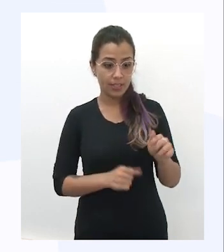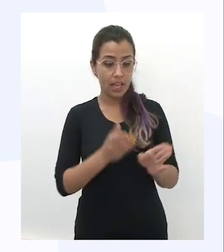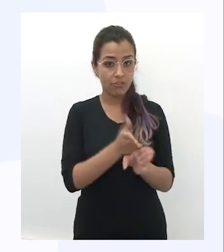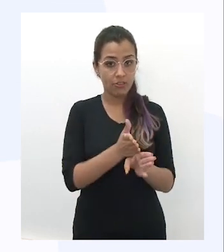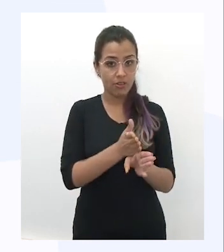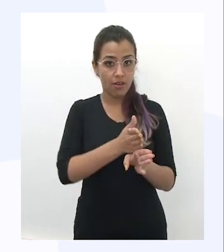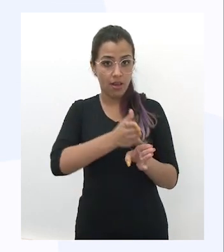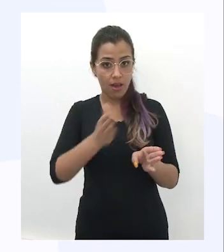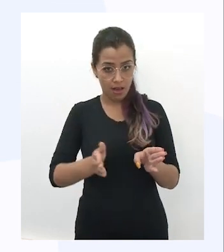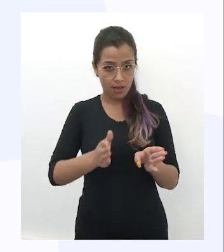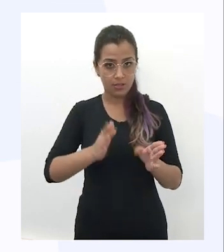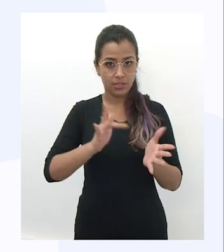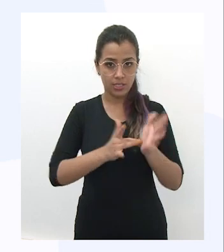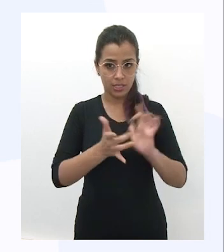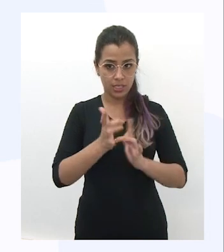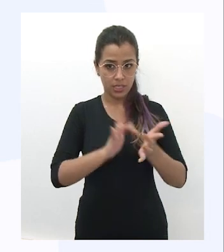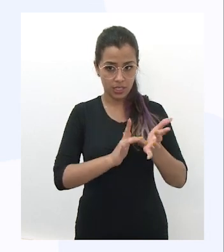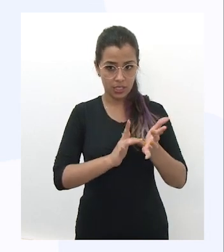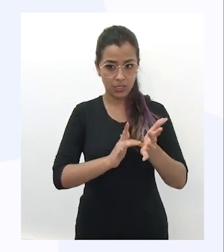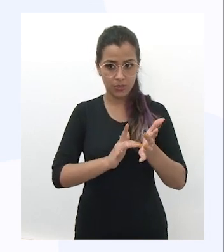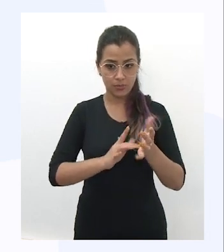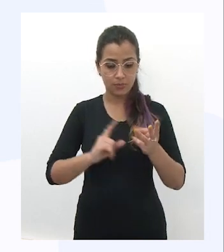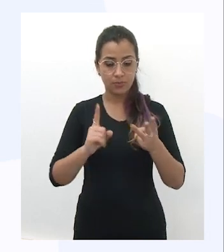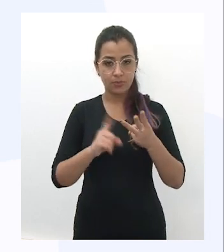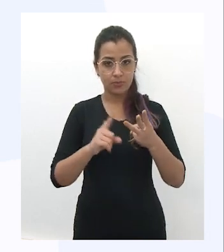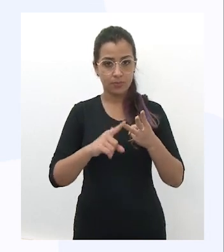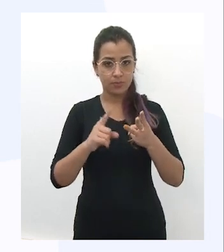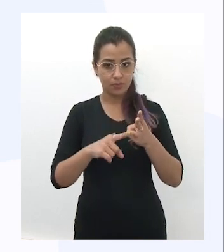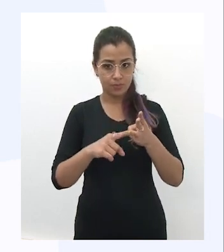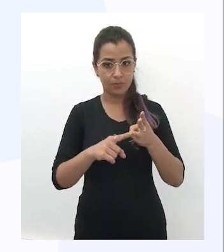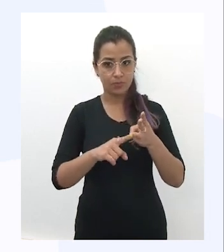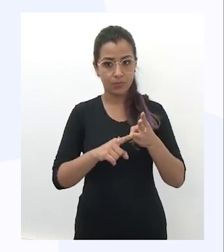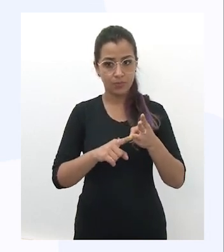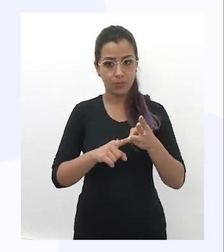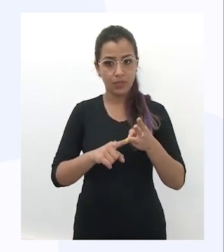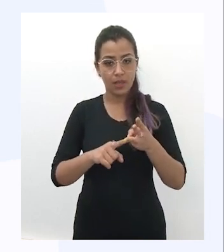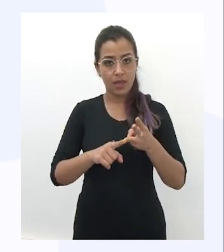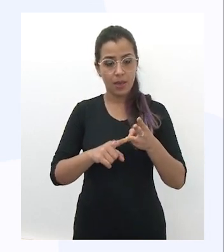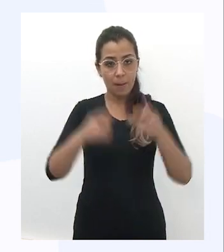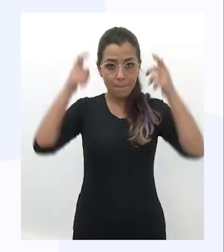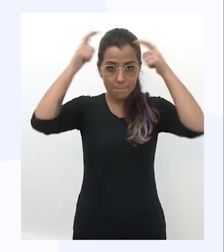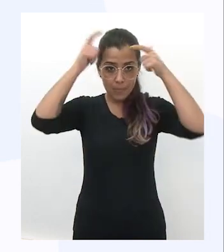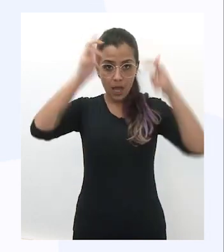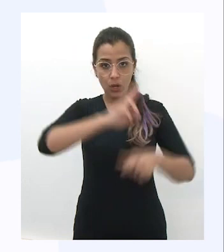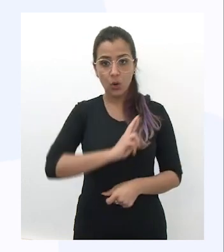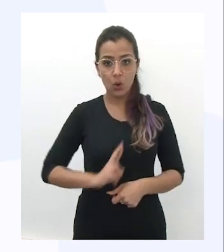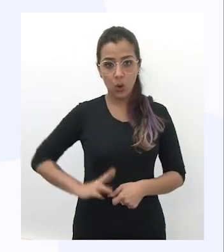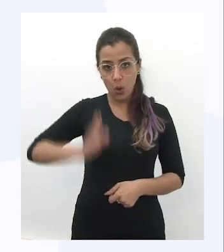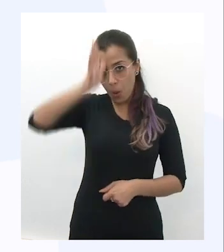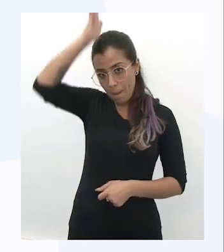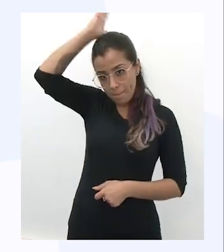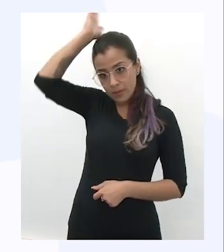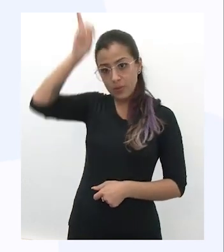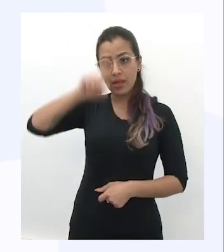a.C. E por último, a última fase é o Império Romano, de 27 a.C. a 476